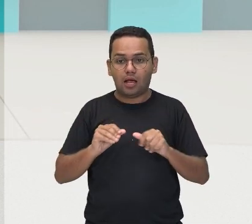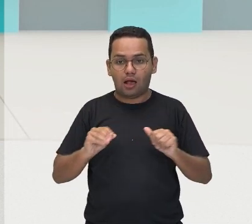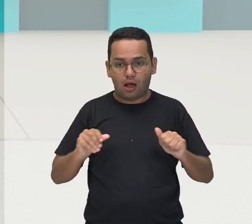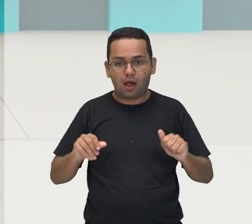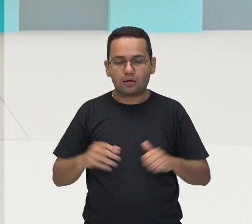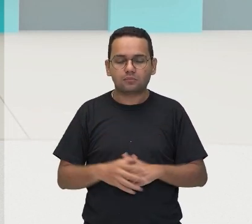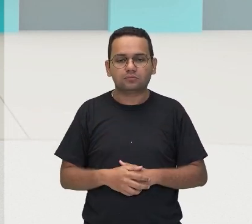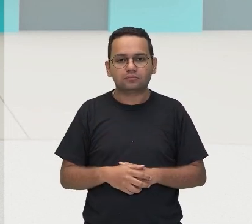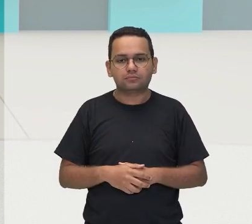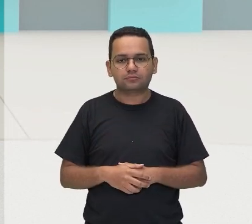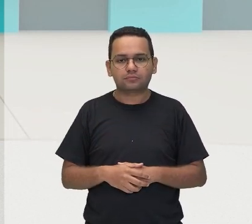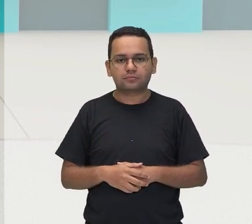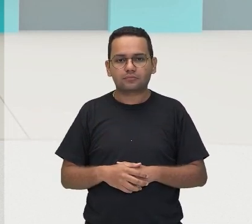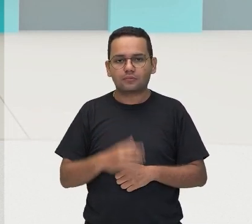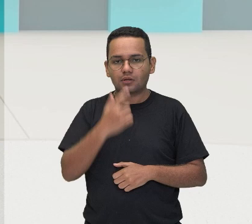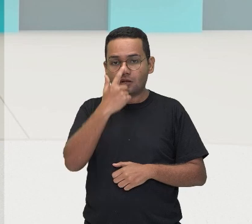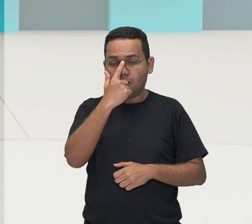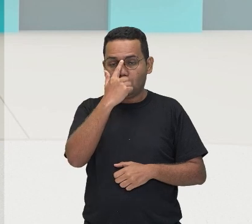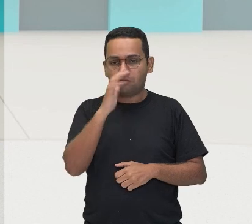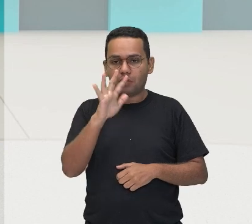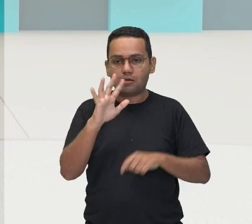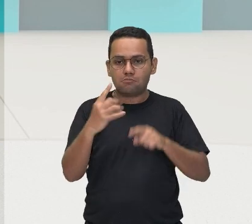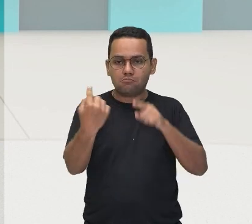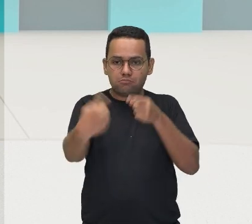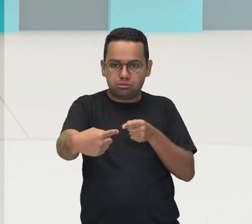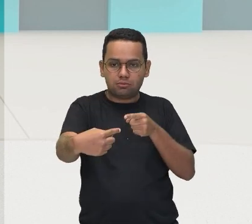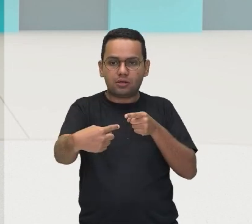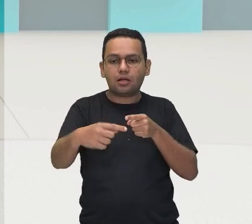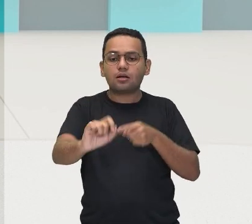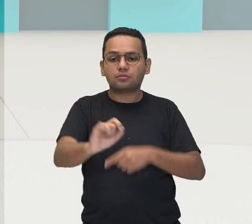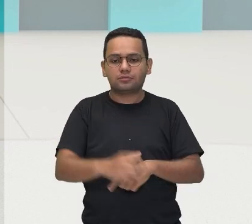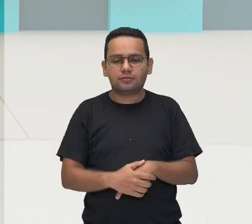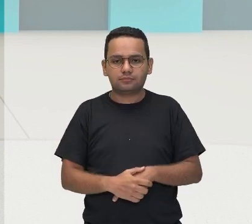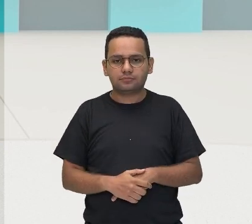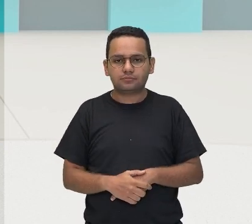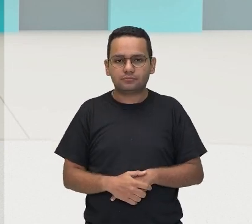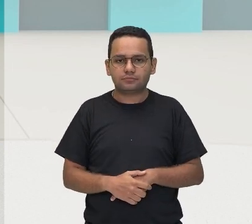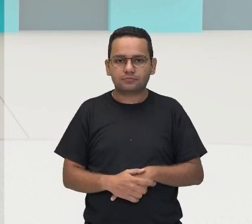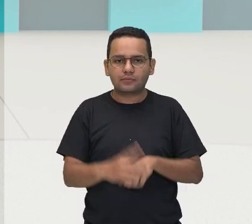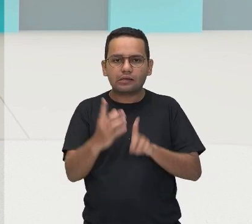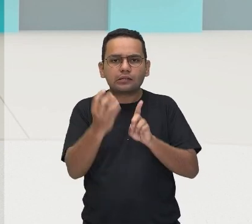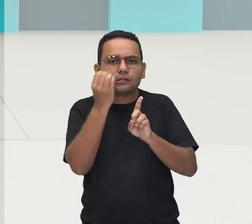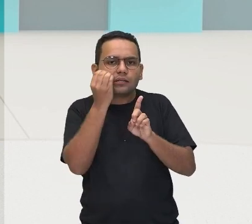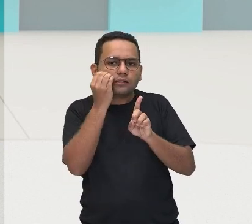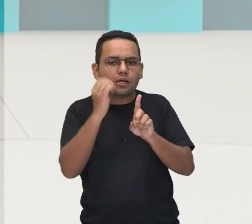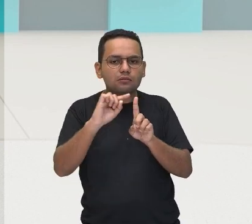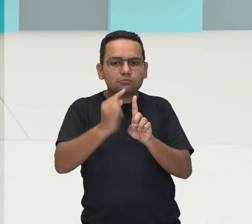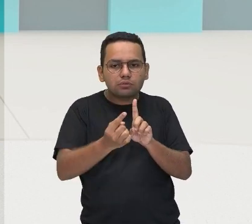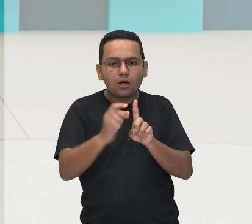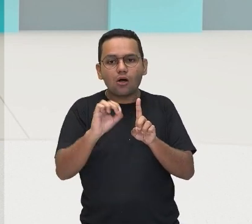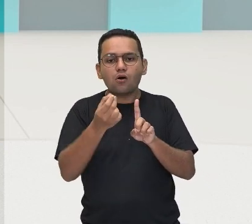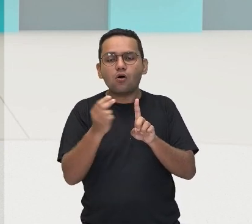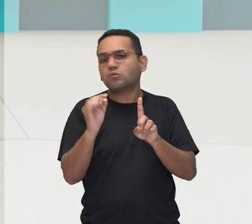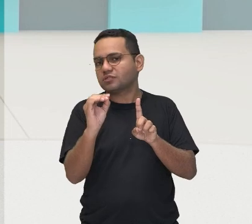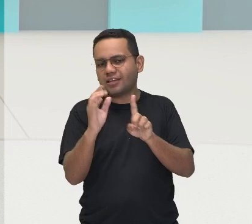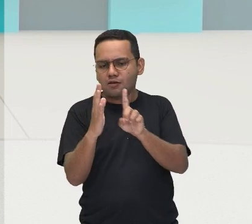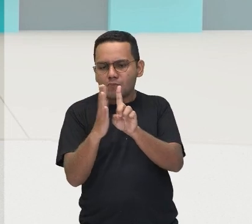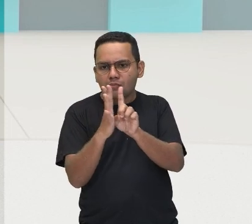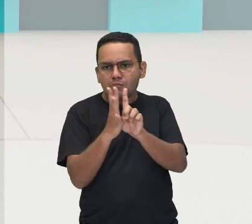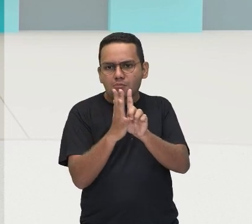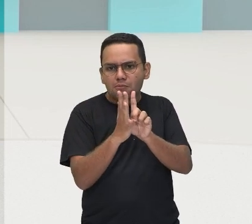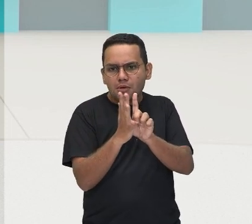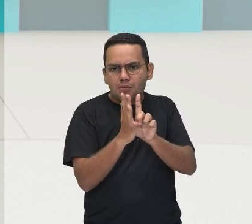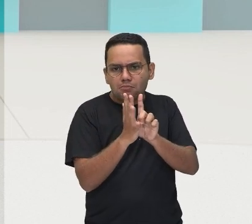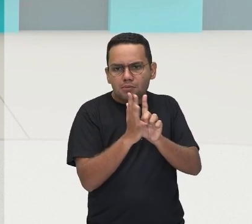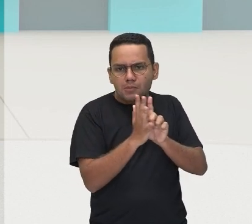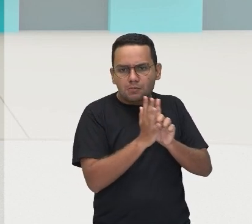e o objetivo dessa luta é derrubar o adversário ou empurrar esse adversário até que ele saia